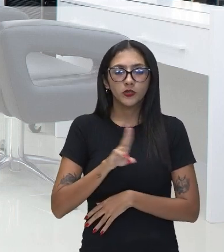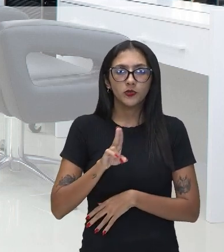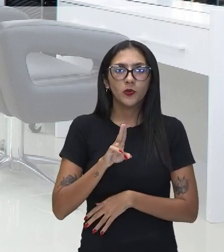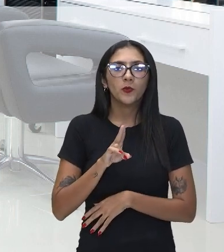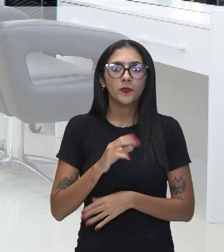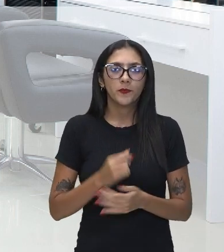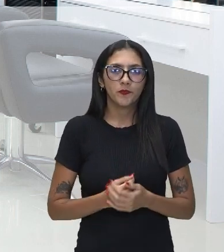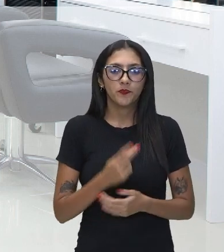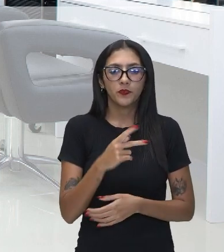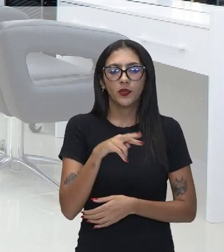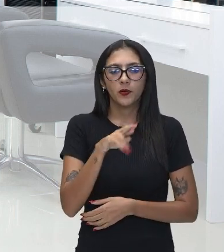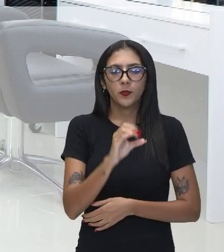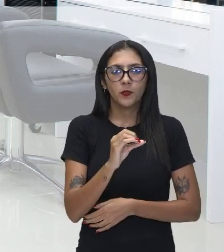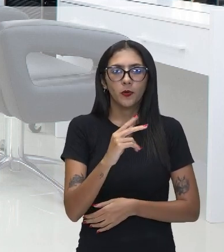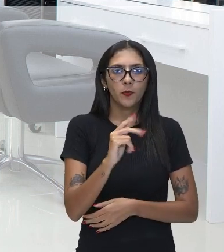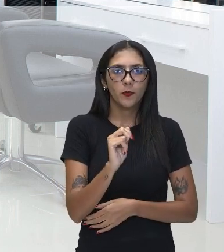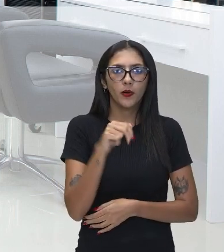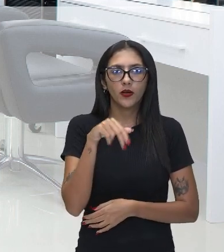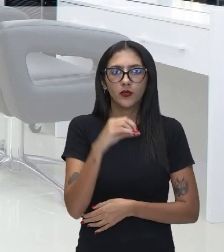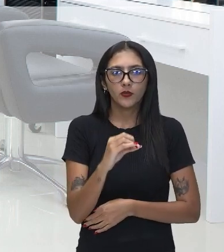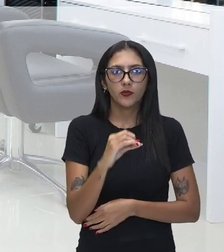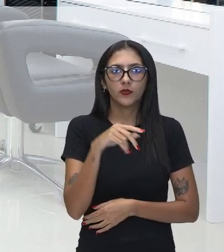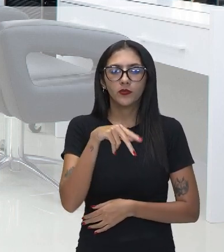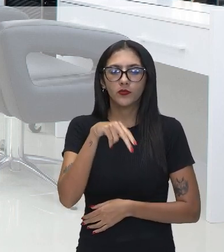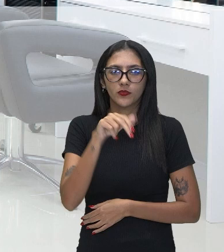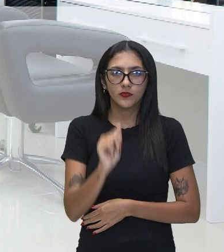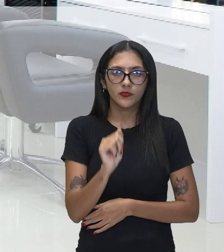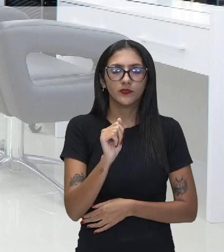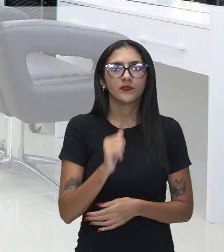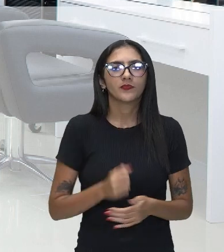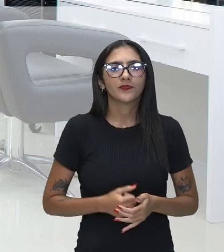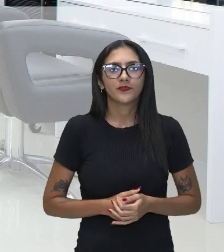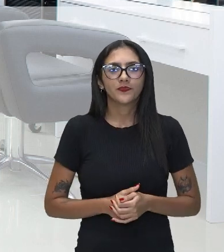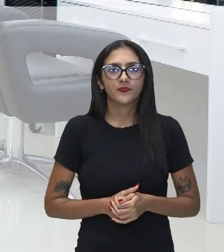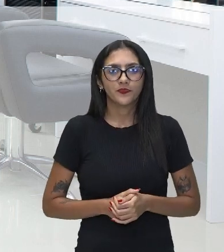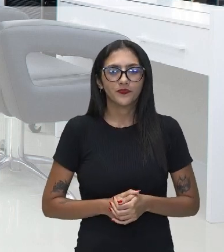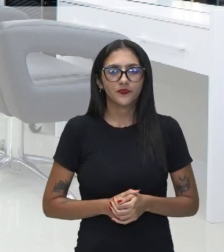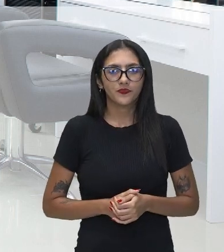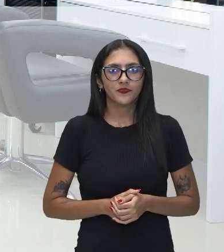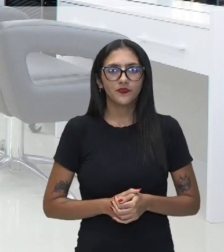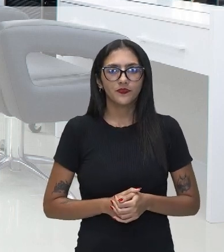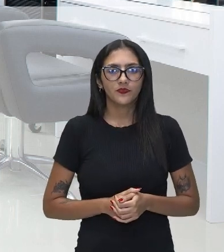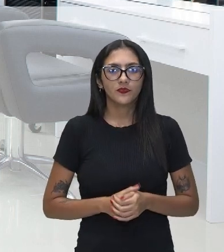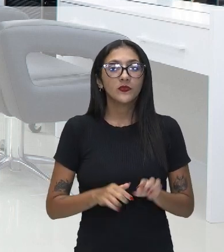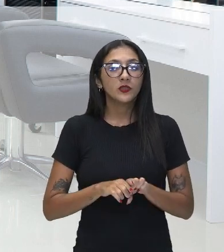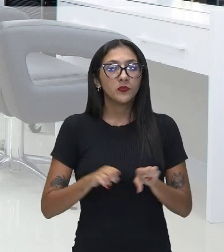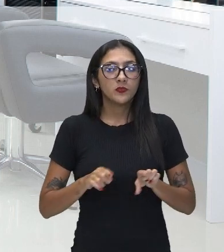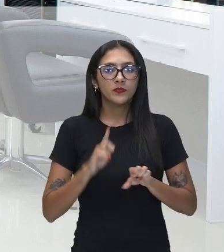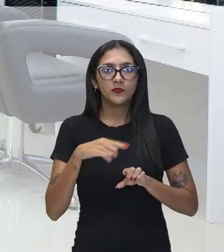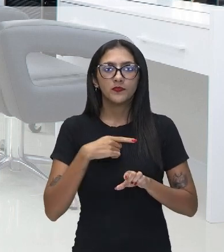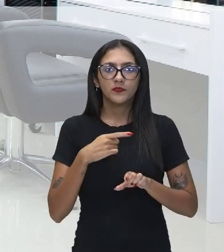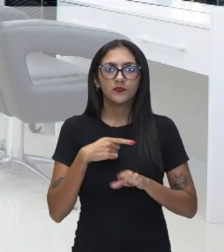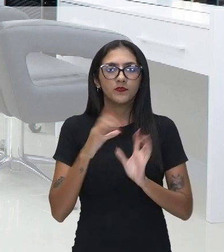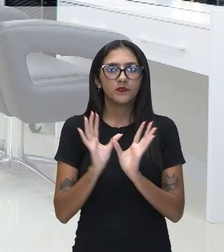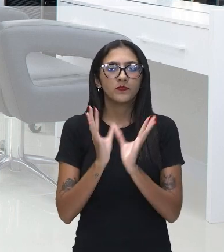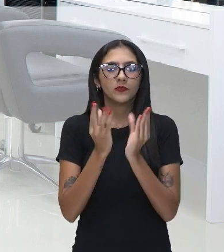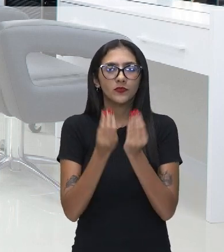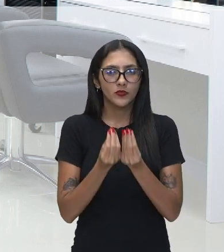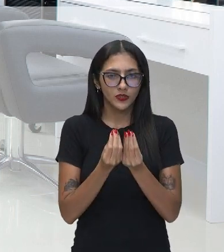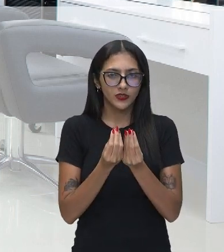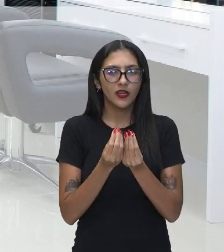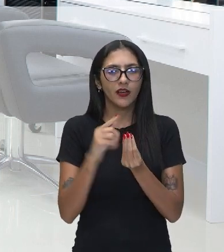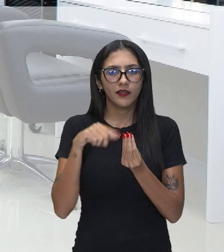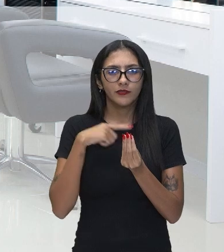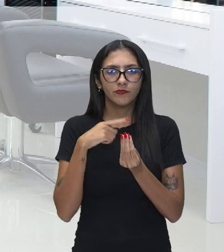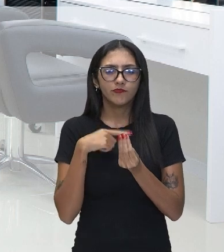como a propanona. No entanto, a propanona, ou seja, esse